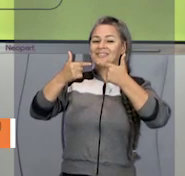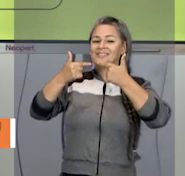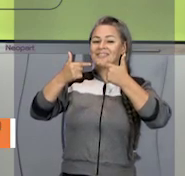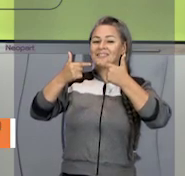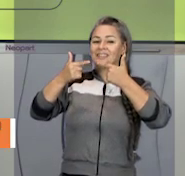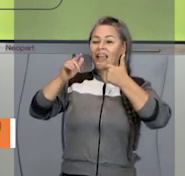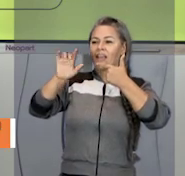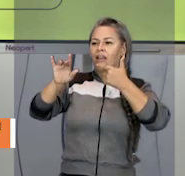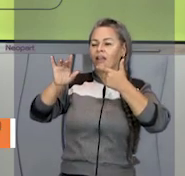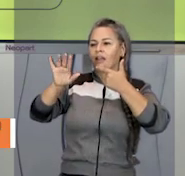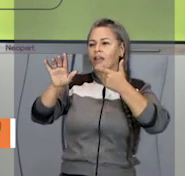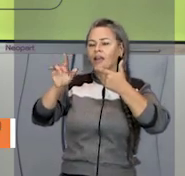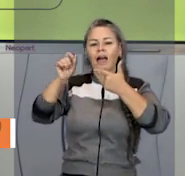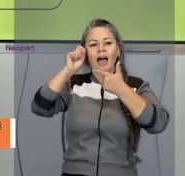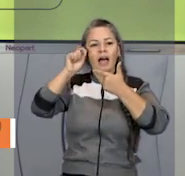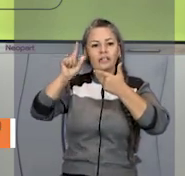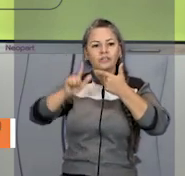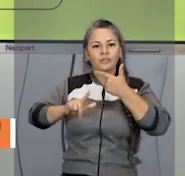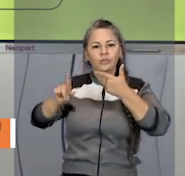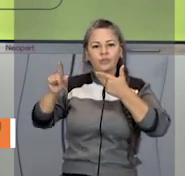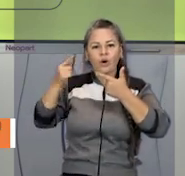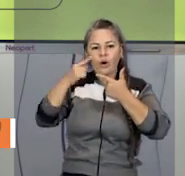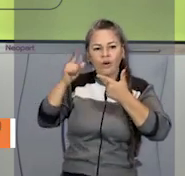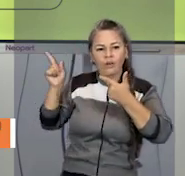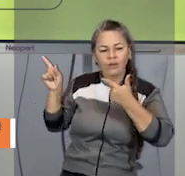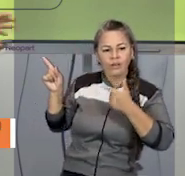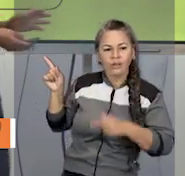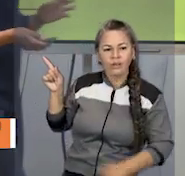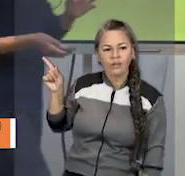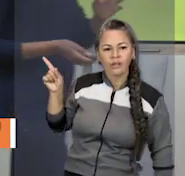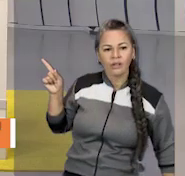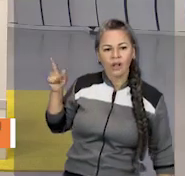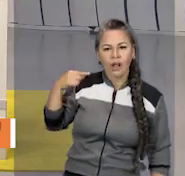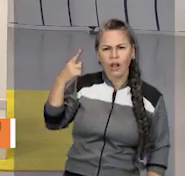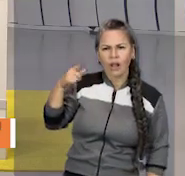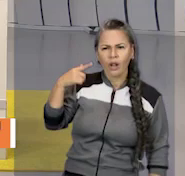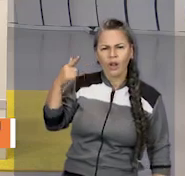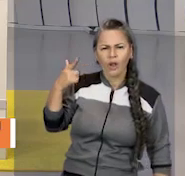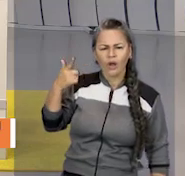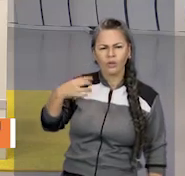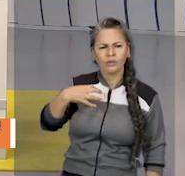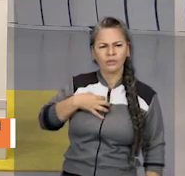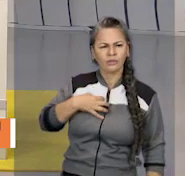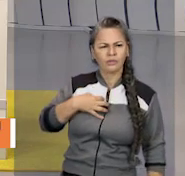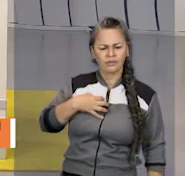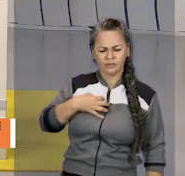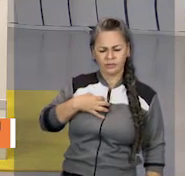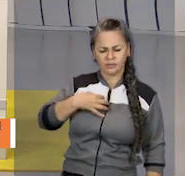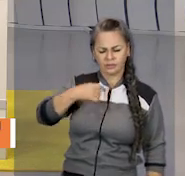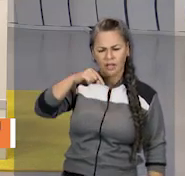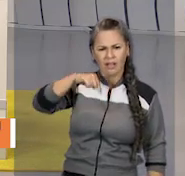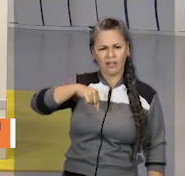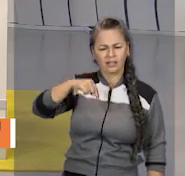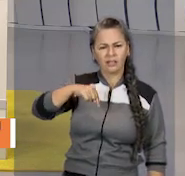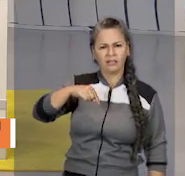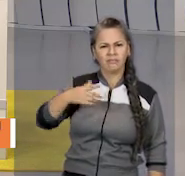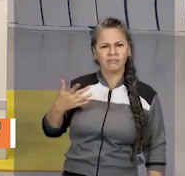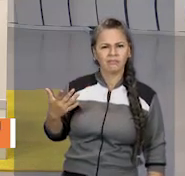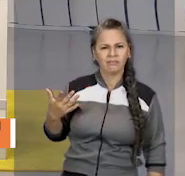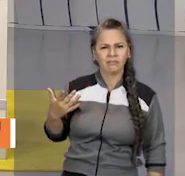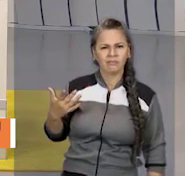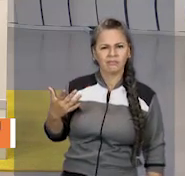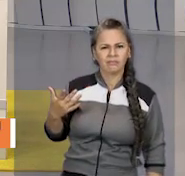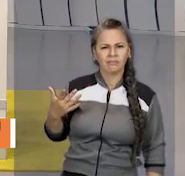dela aqui. Vamos analisar essas duas passagens, né, que tem aí que tem essa